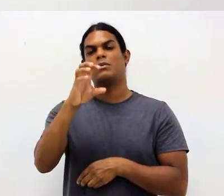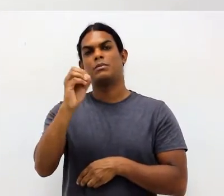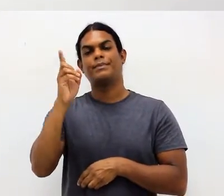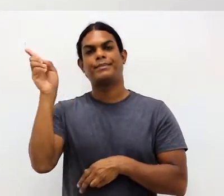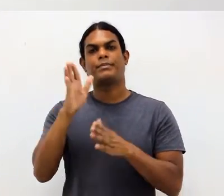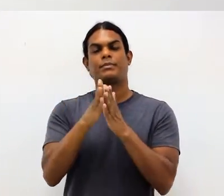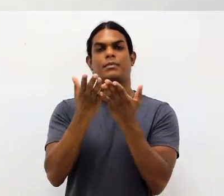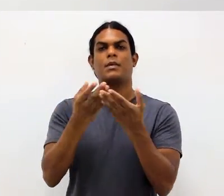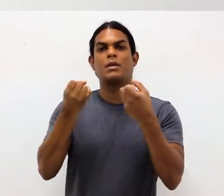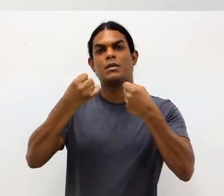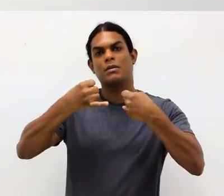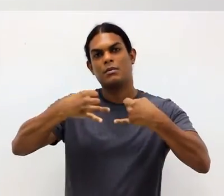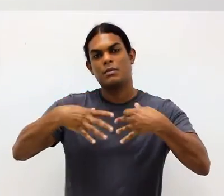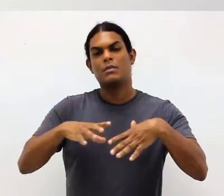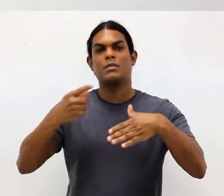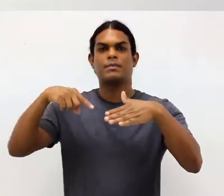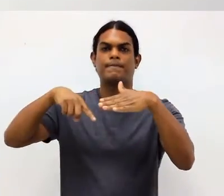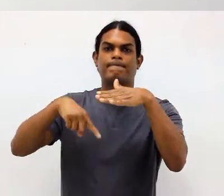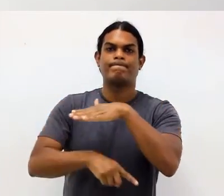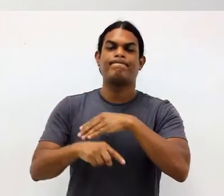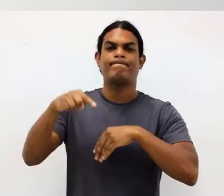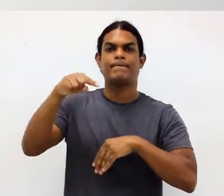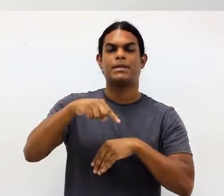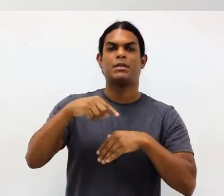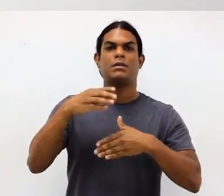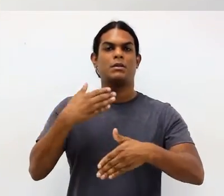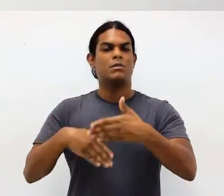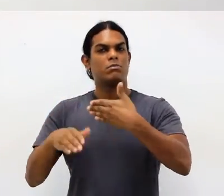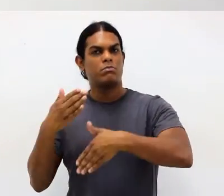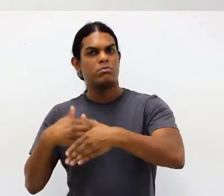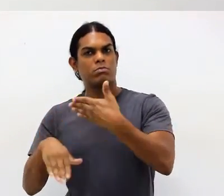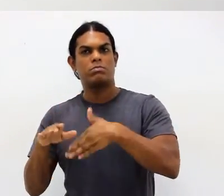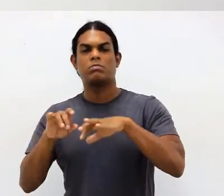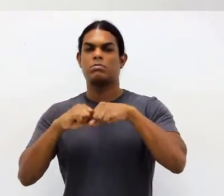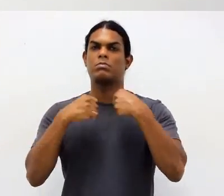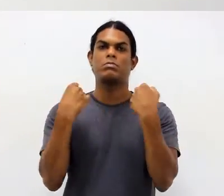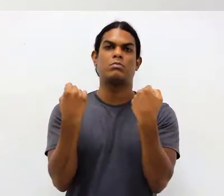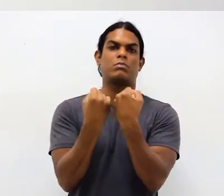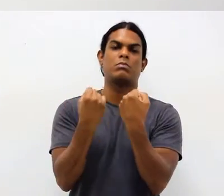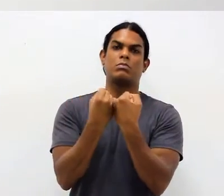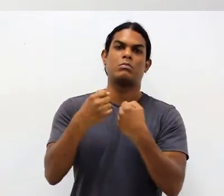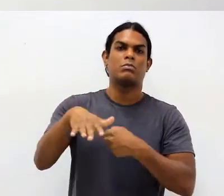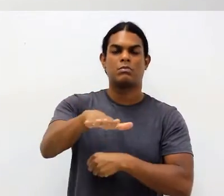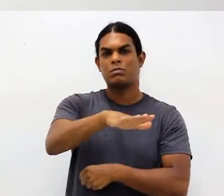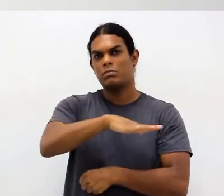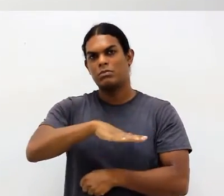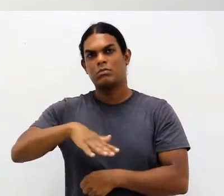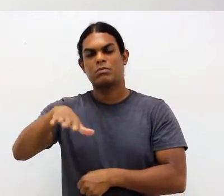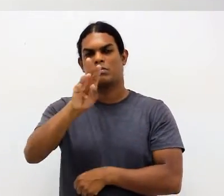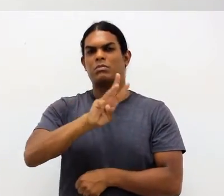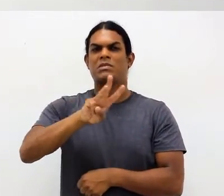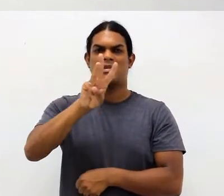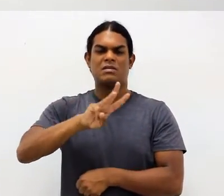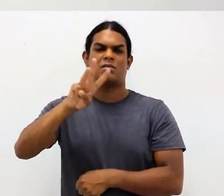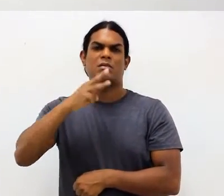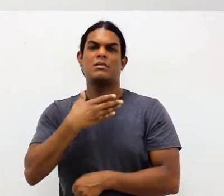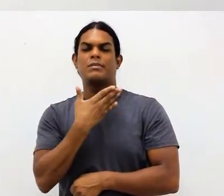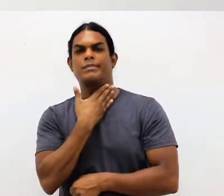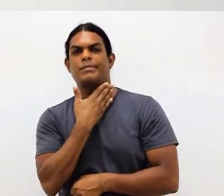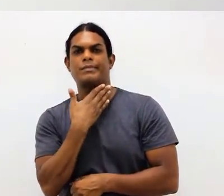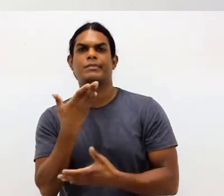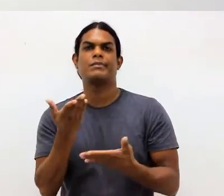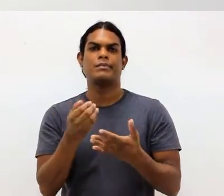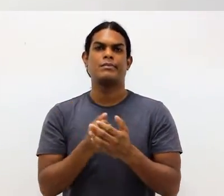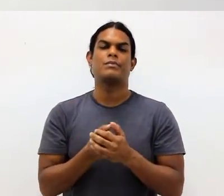Matar. Esse livro ele vai trazer um pouquinho sobre essas relações que se configuram nos espaços da Web 2.0 e também nas redes sociais,